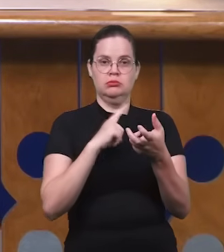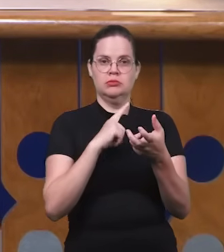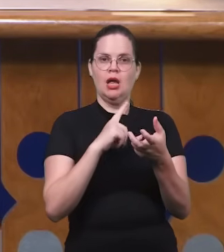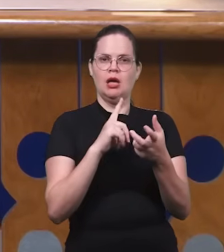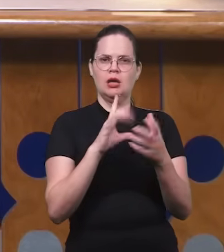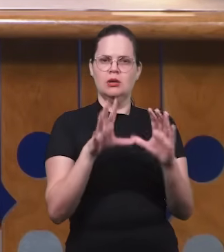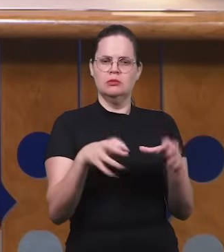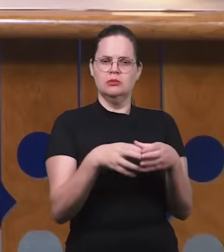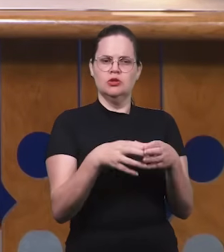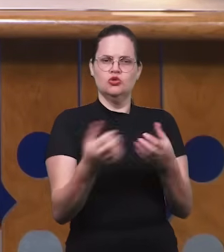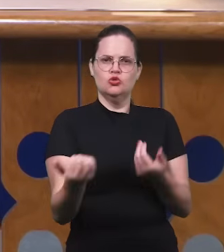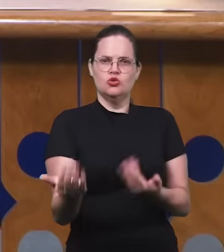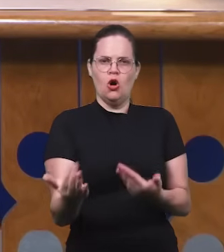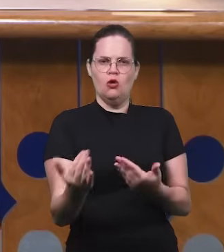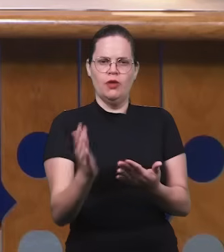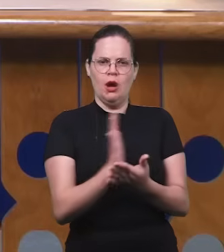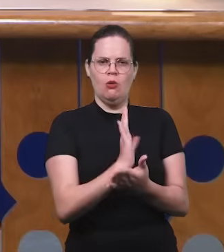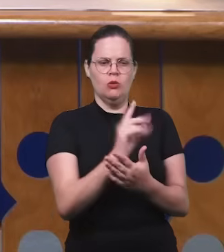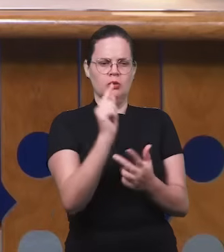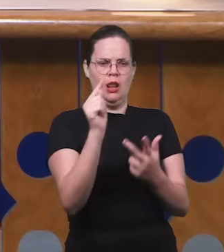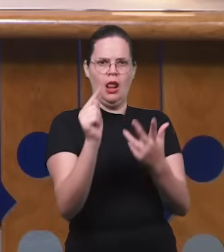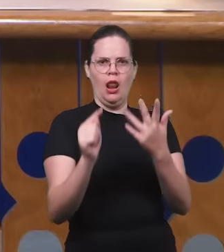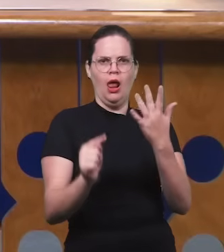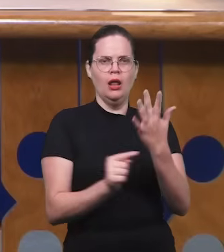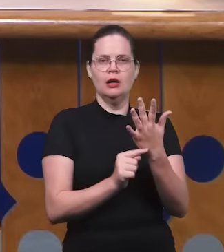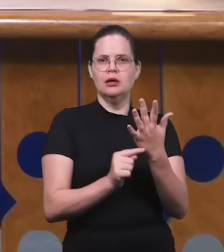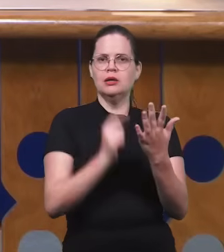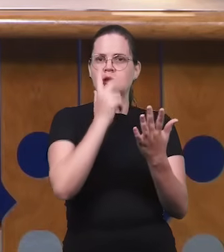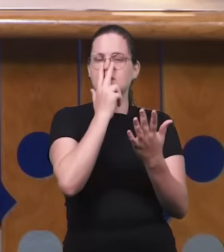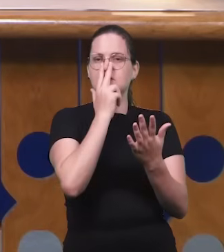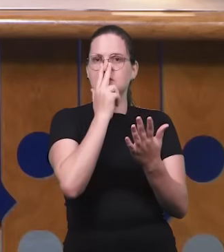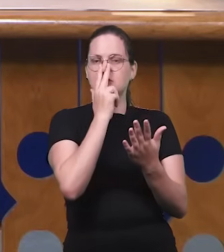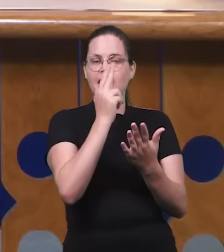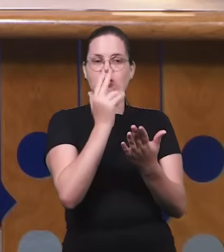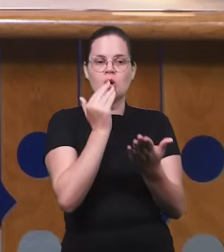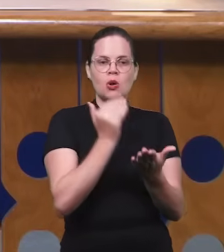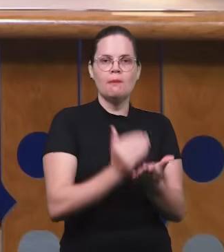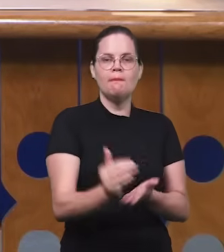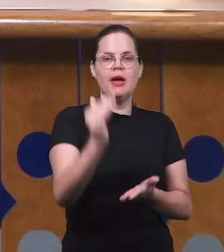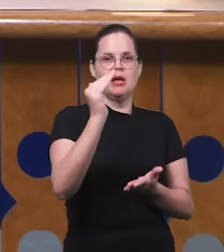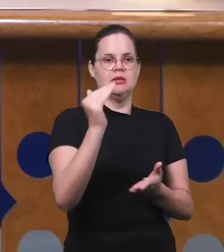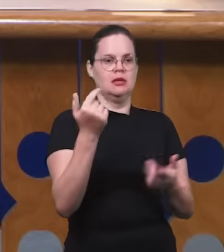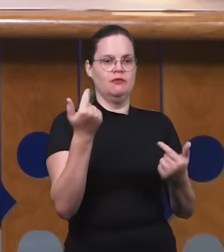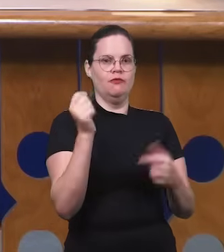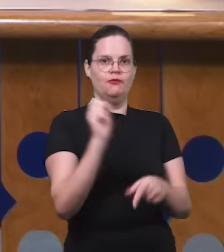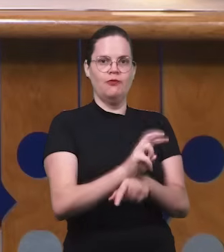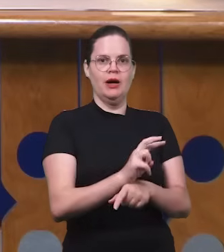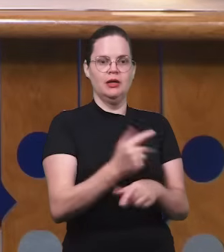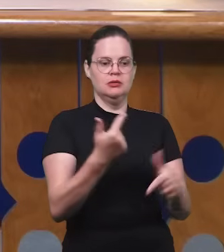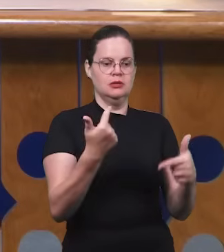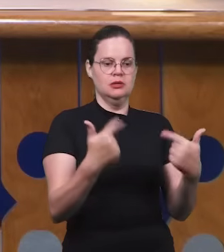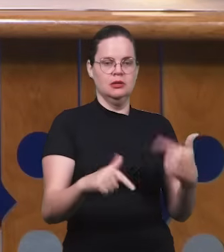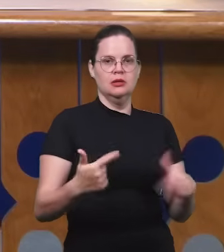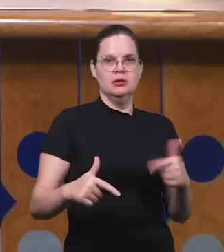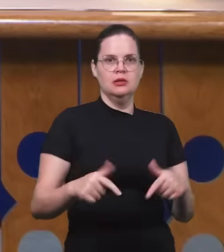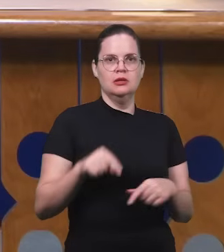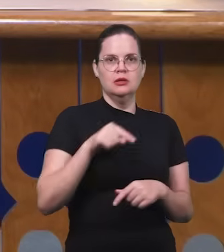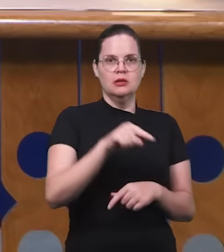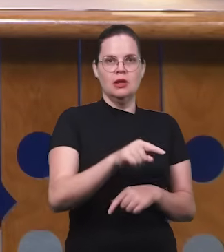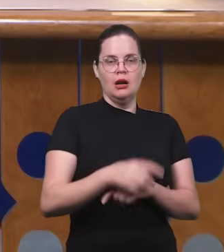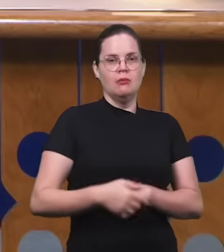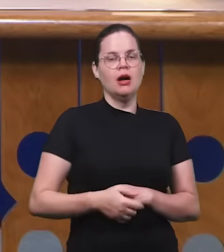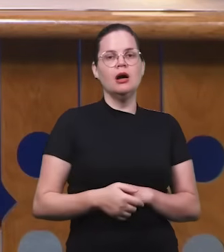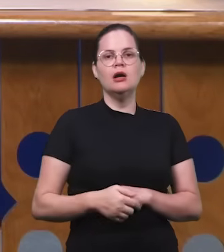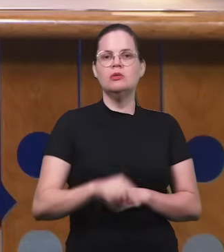nossos jovens, eles se lançam ao mercado de trabalho num ritmo